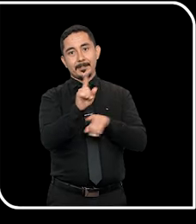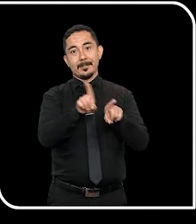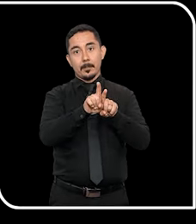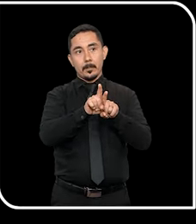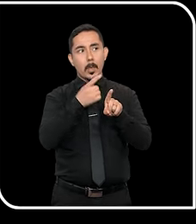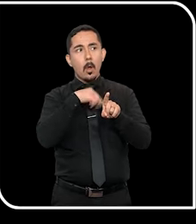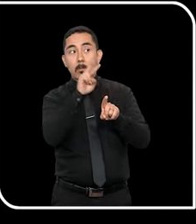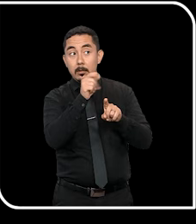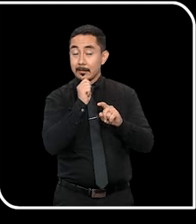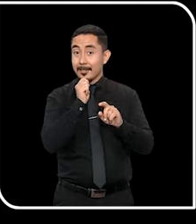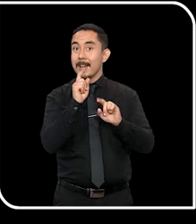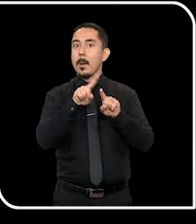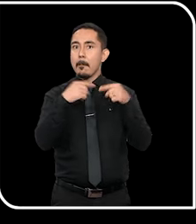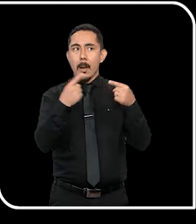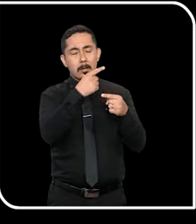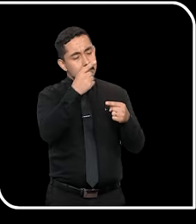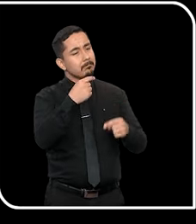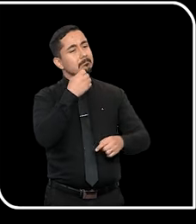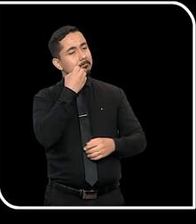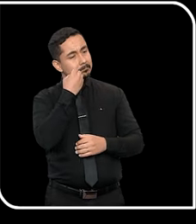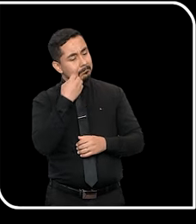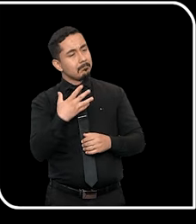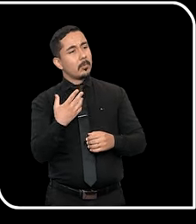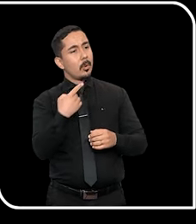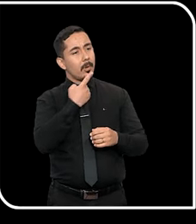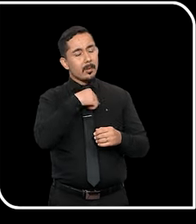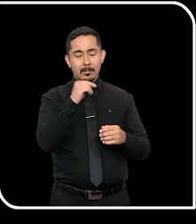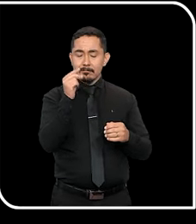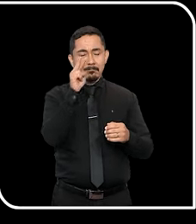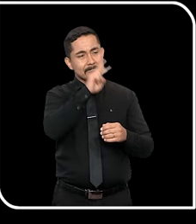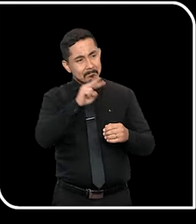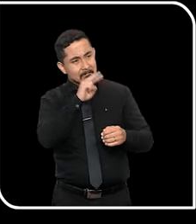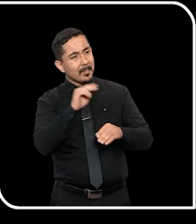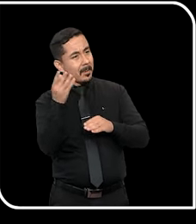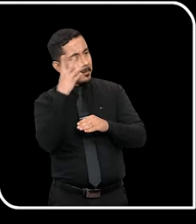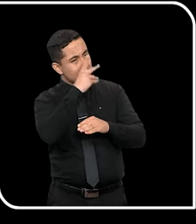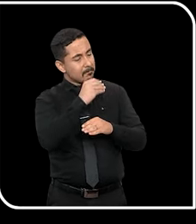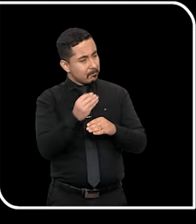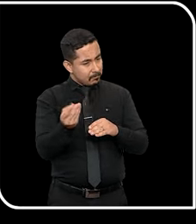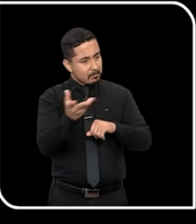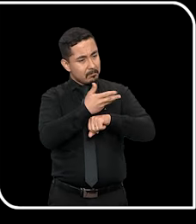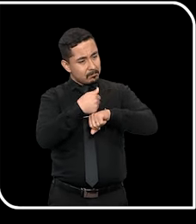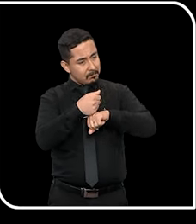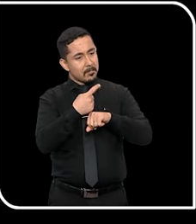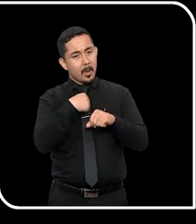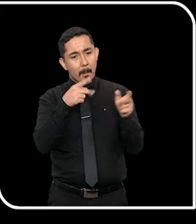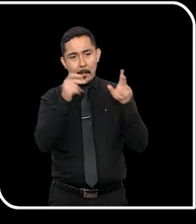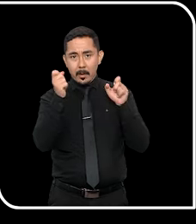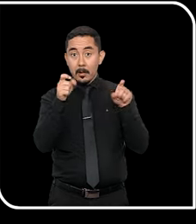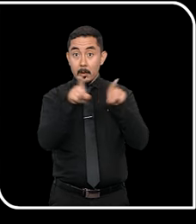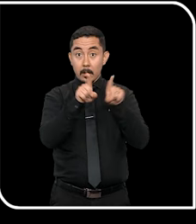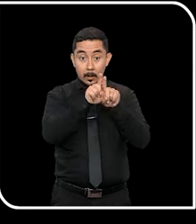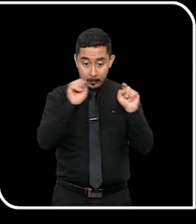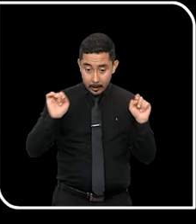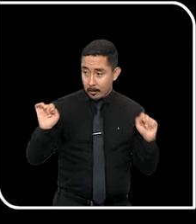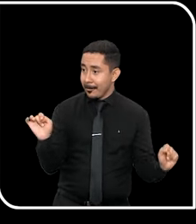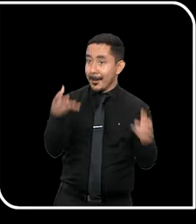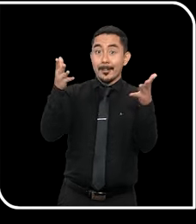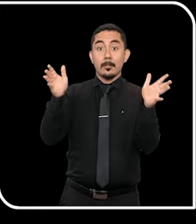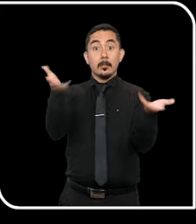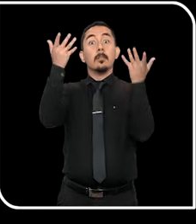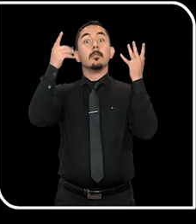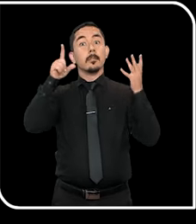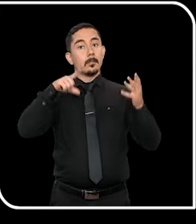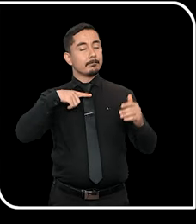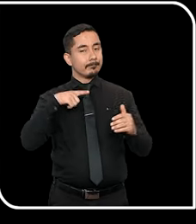mas super provocativo super disruptivo um filme elegante sabe e e provocador também ao mesmo